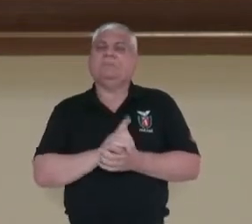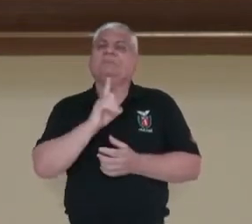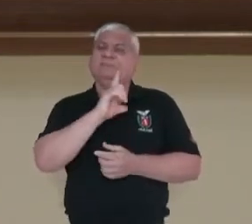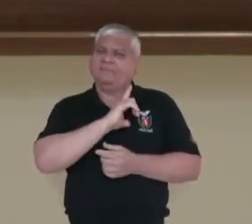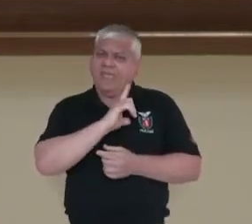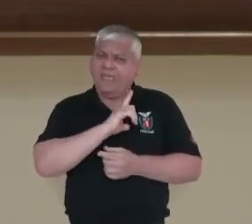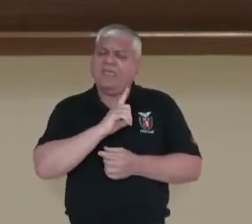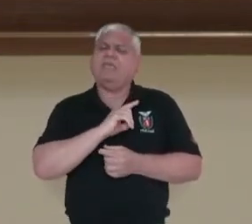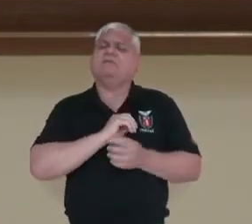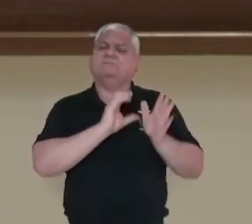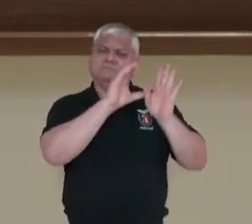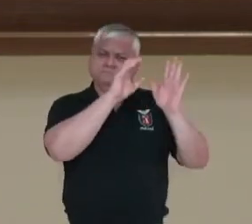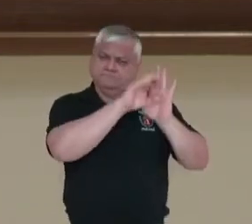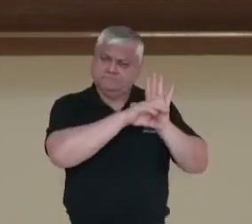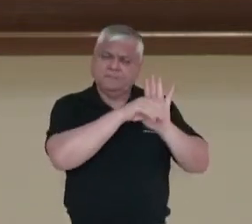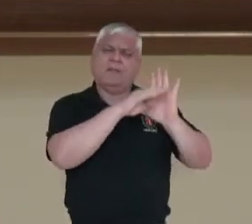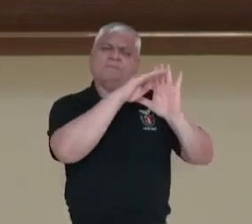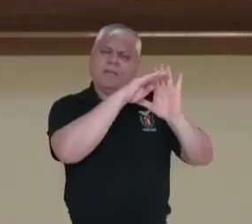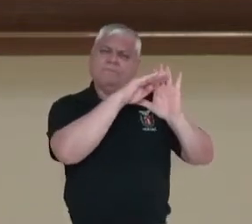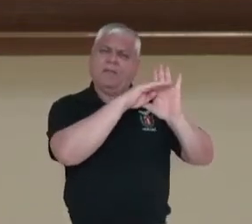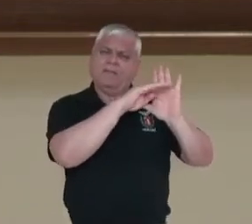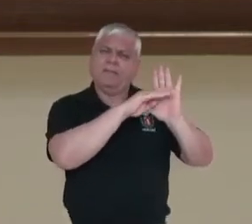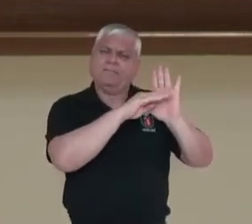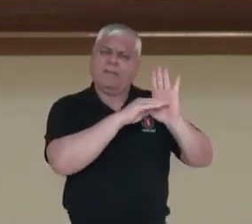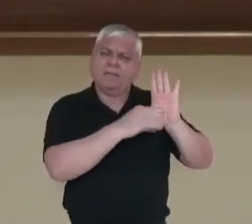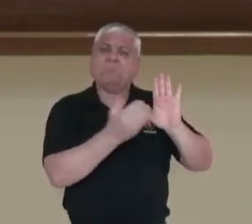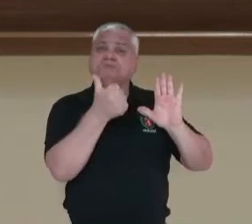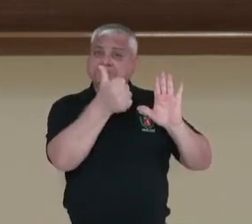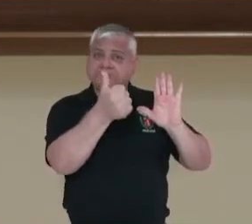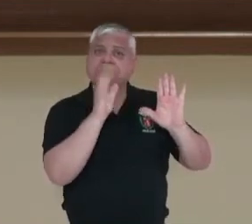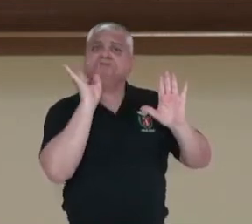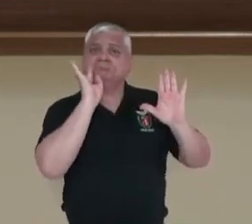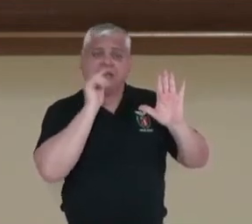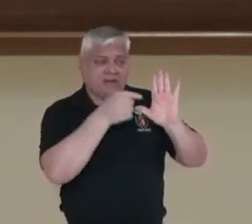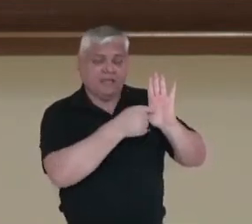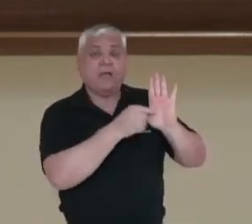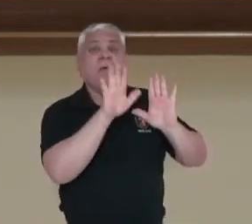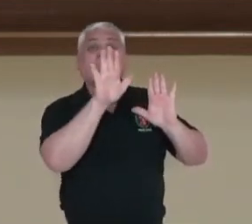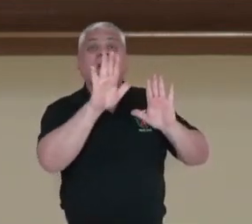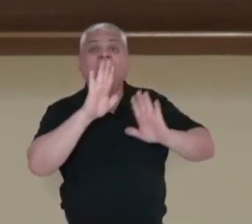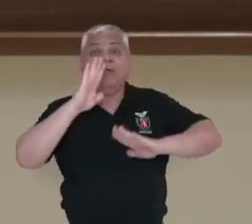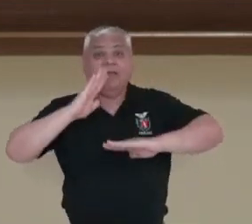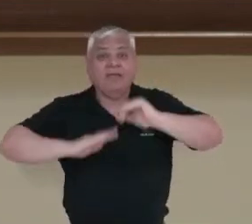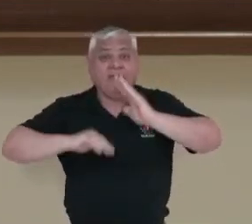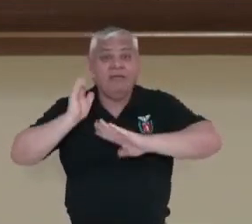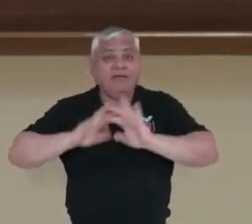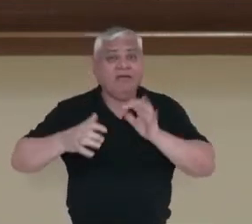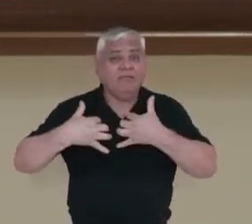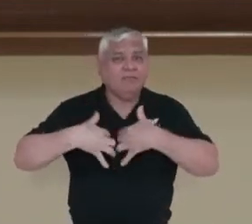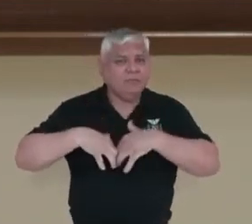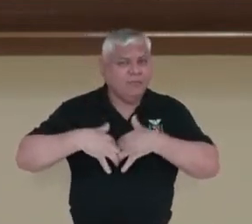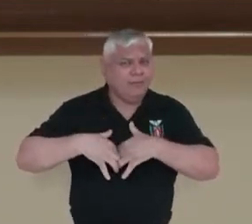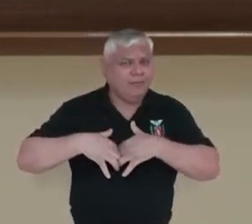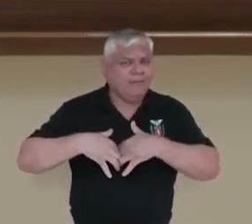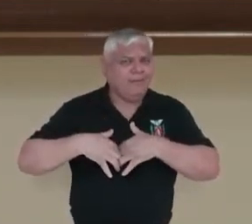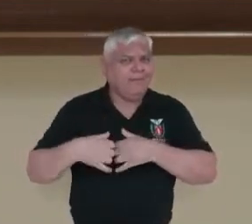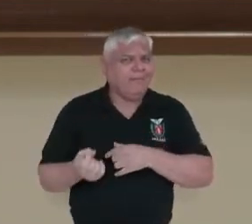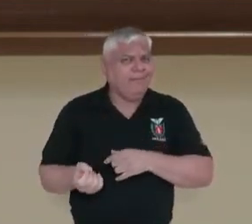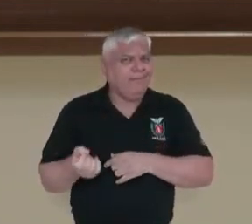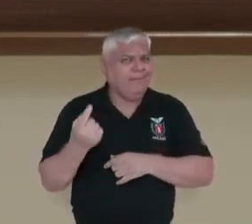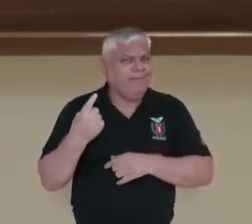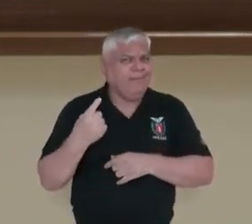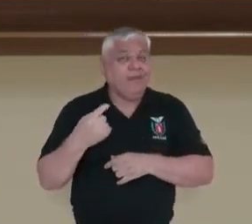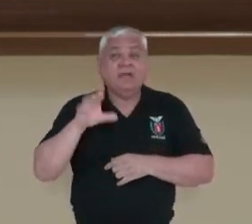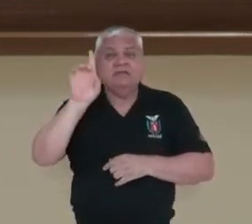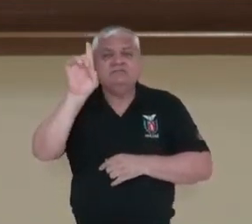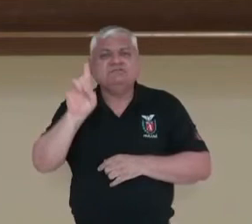fato, uma Constituição bacana, bem estruturada, mas e a prática dessa Constituição? Ela ocorre? Quais são os direitos